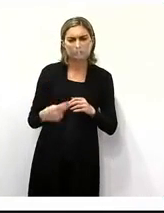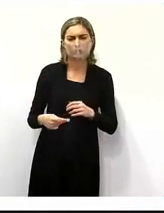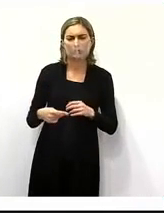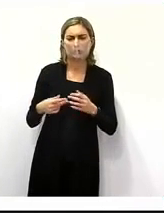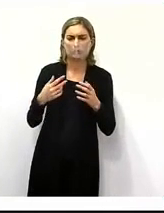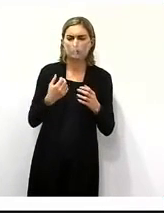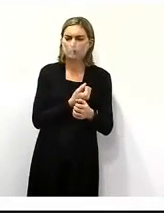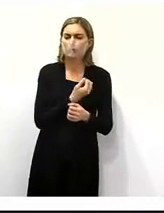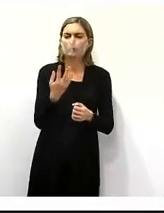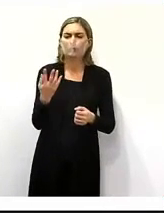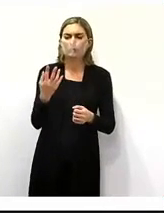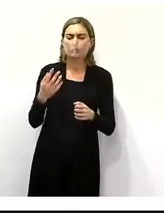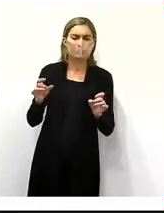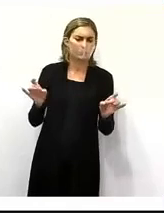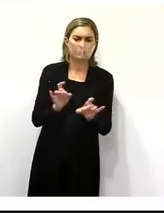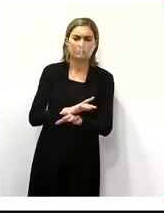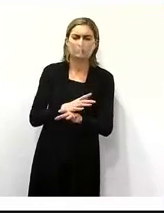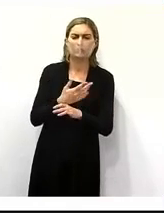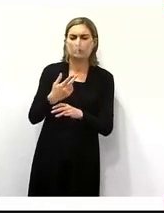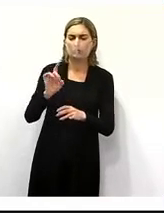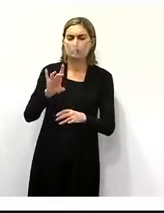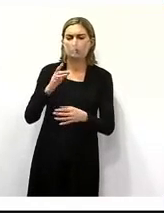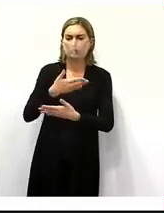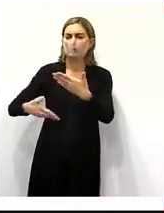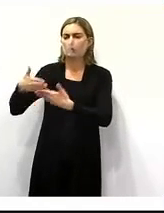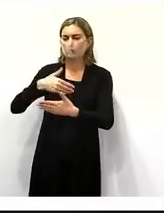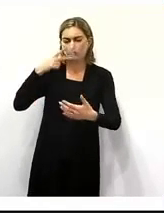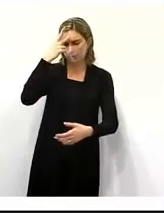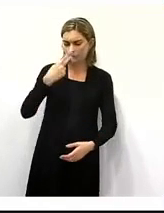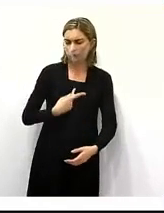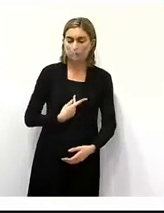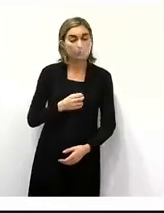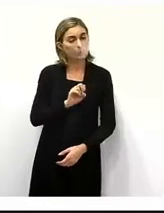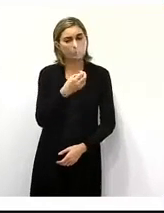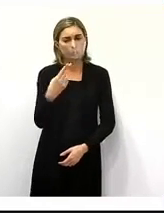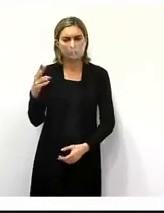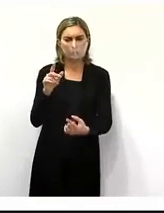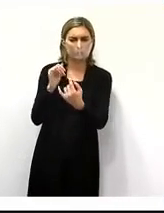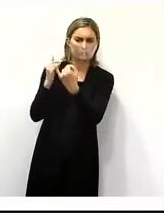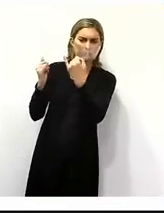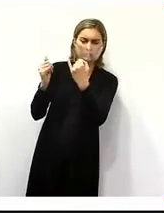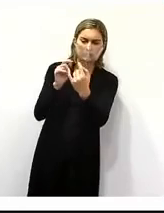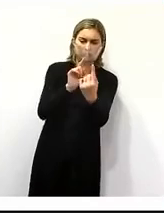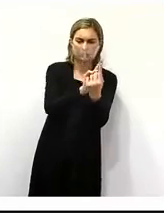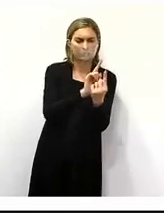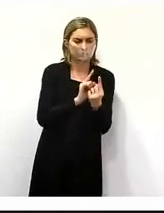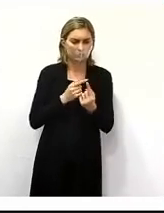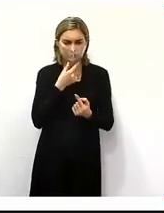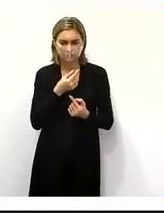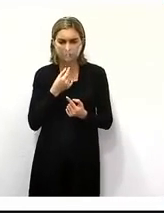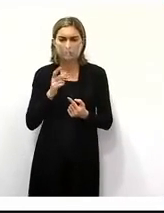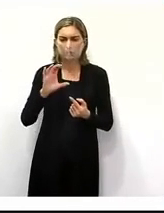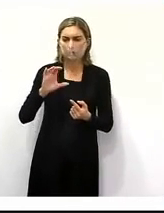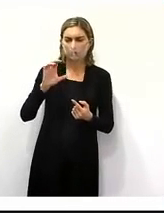unidade numérica, o inteiro absoluto, que só se relaciona consigo mesmo ou com seu semelhante. O homem civil